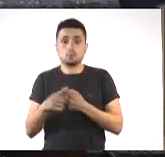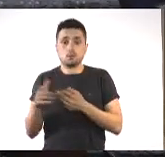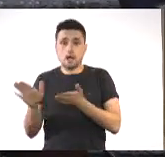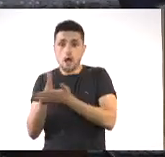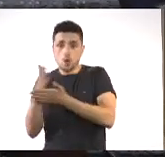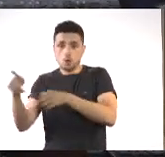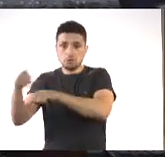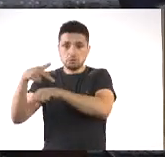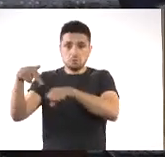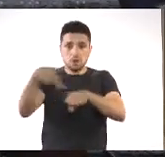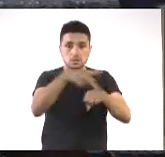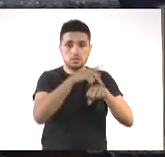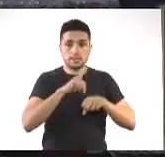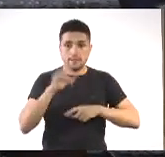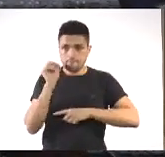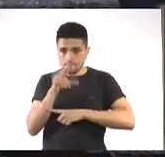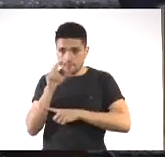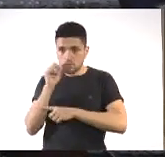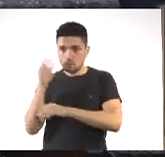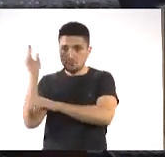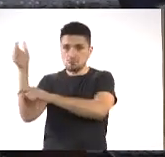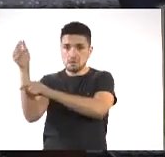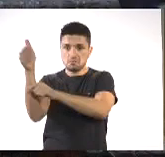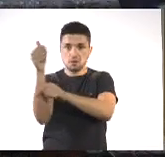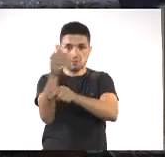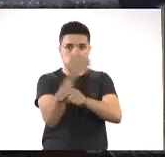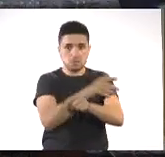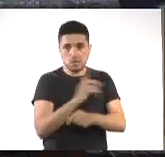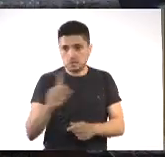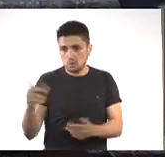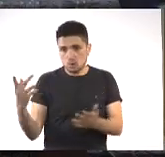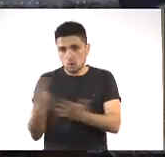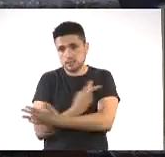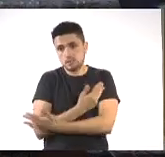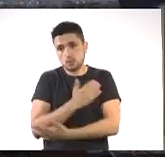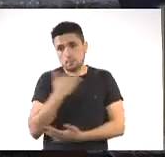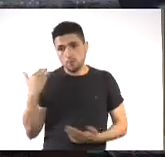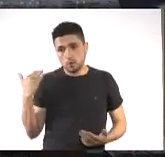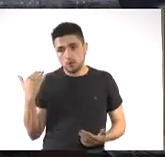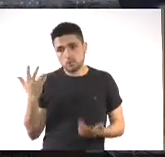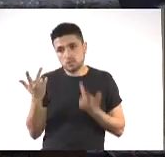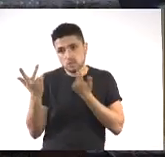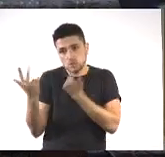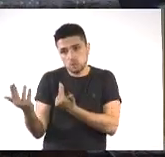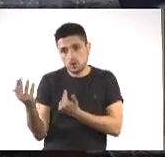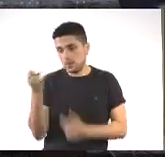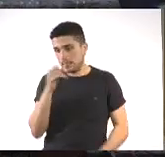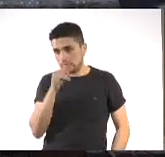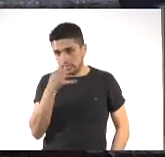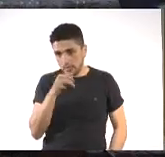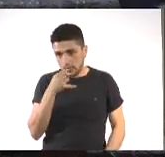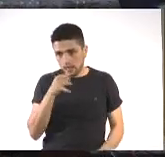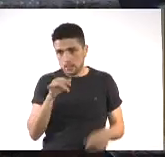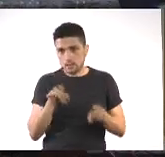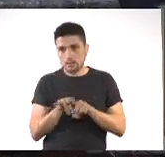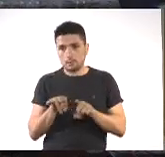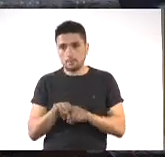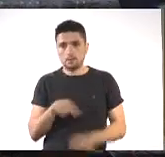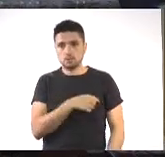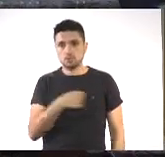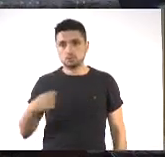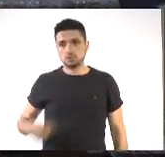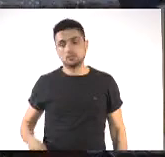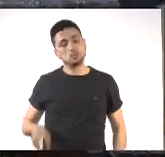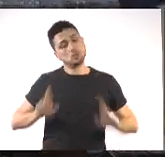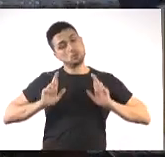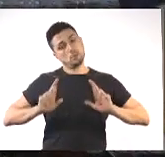teve tanta letalidade como em outros, como Itália, na própria China. Então, vamos, tomara que não chegue,